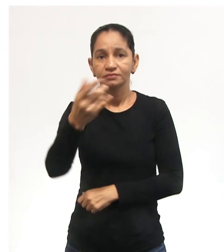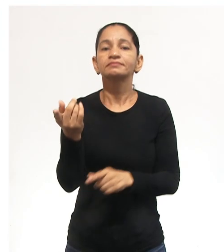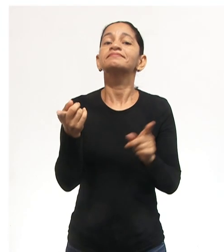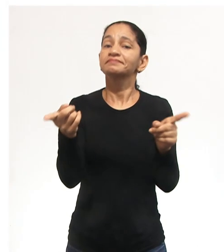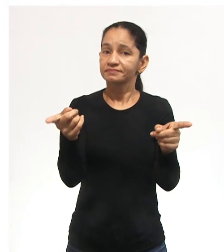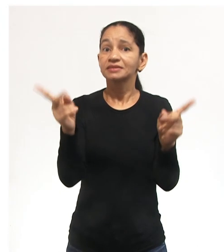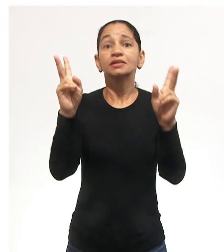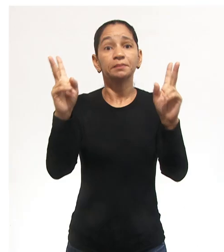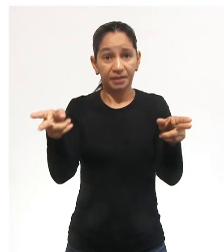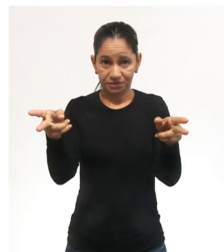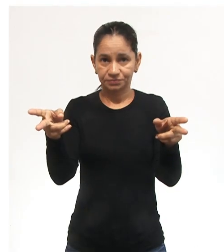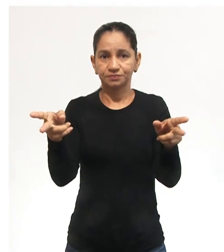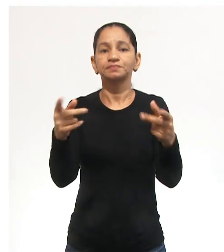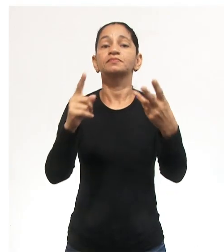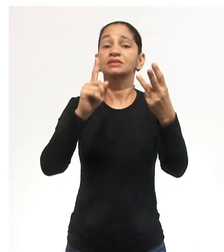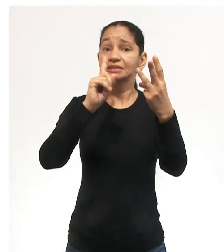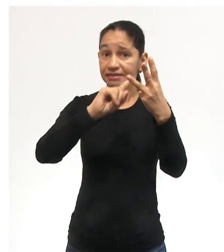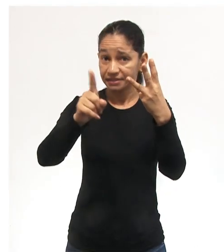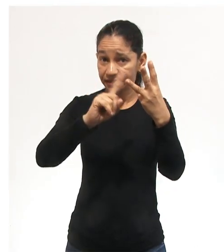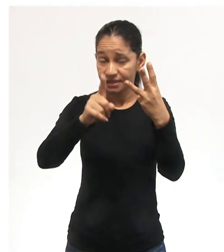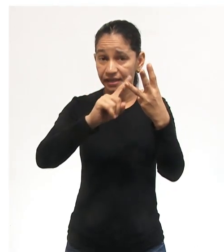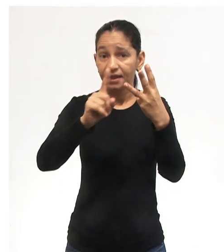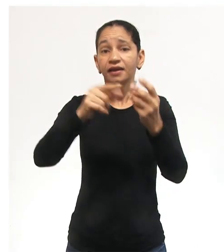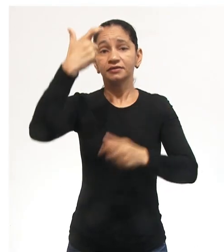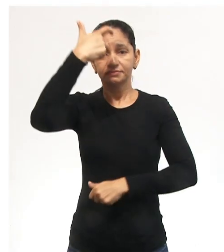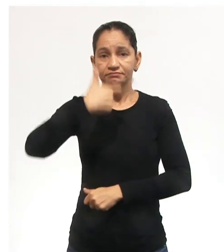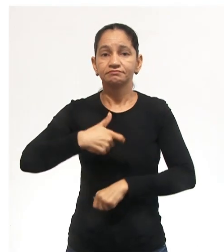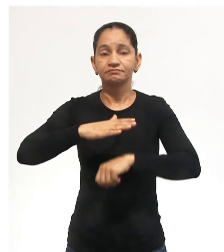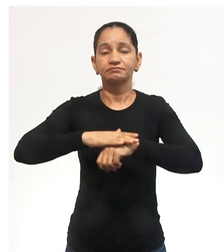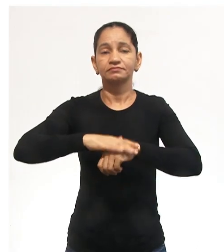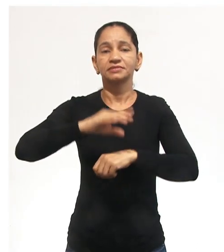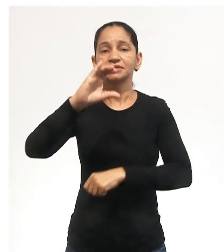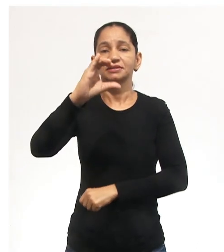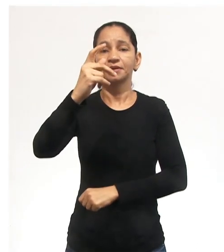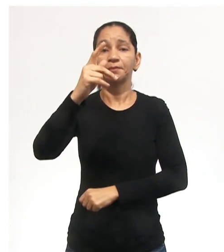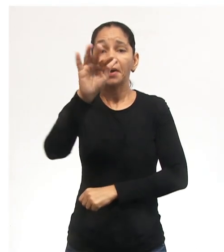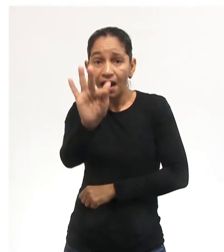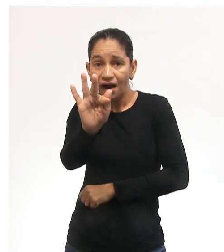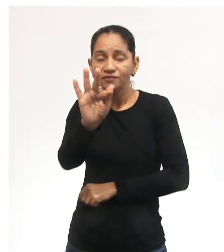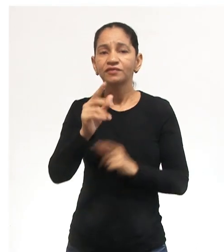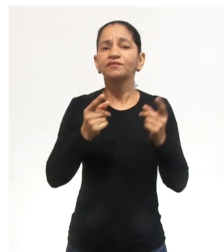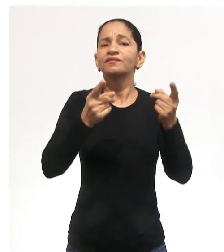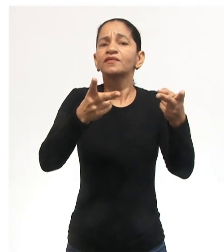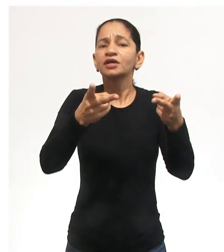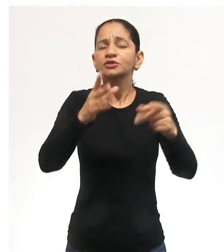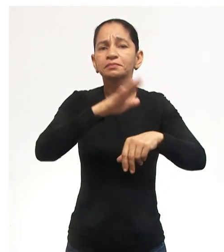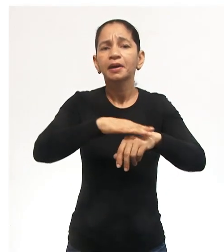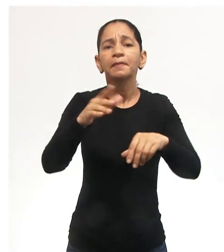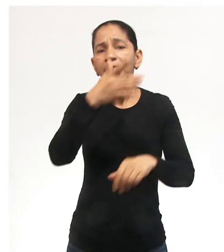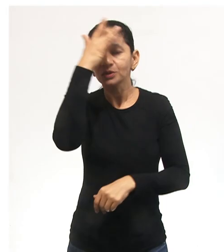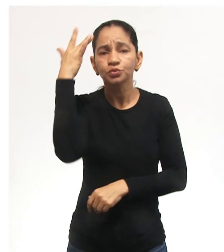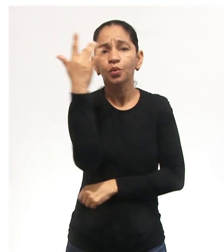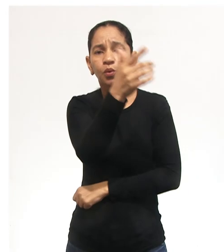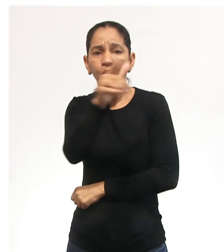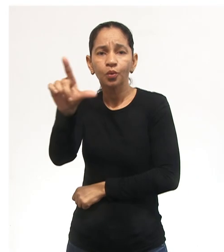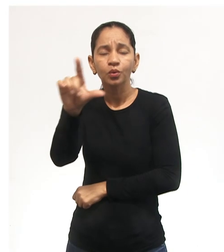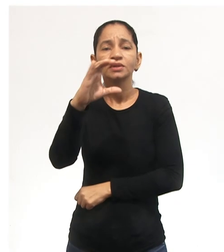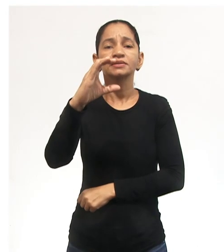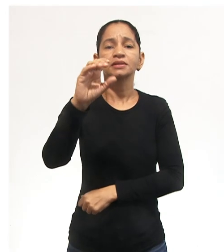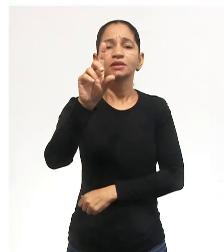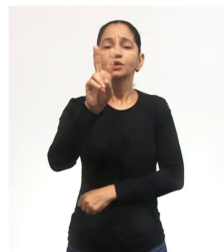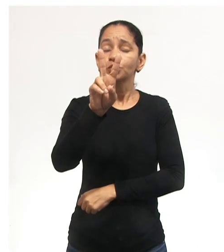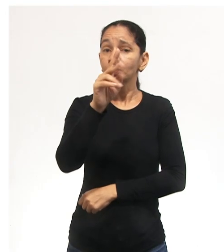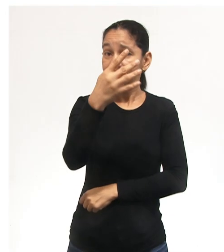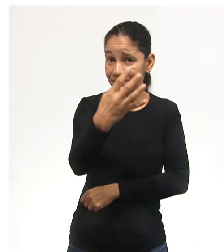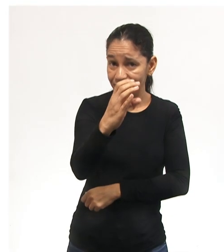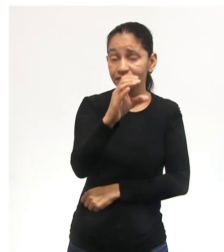tipo de comércio eletrônico que é consumidor vendendo para o consumidor. Olha que legal, que é o C2C.